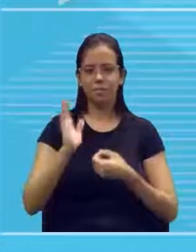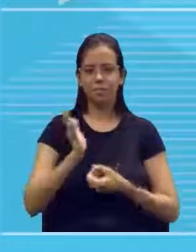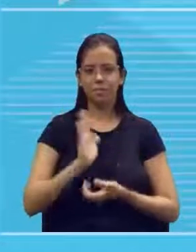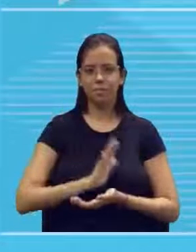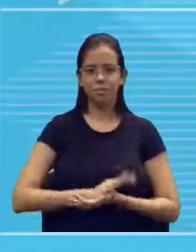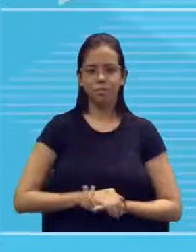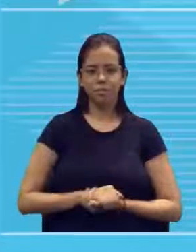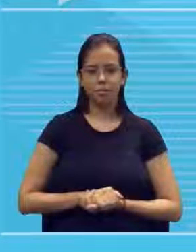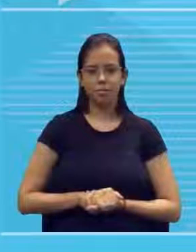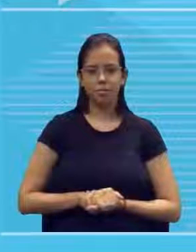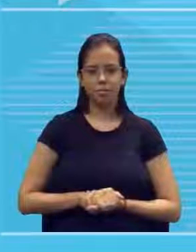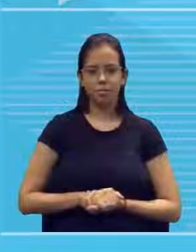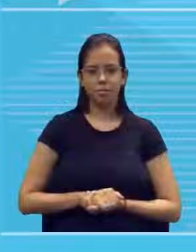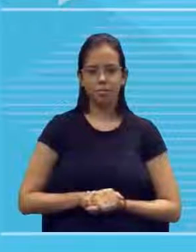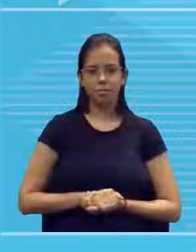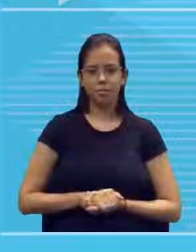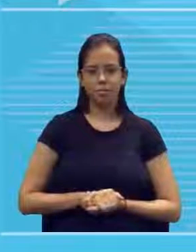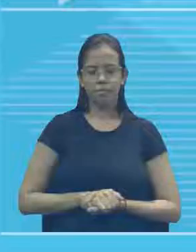volto já já